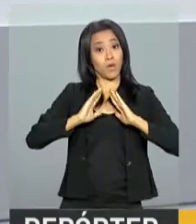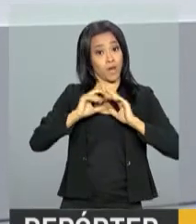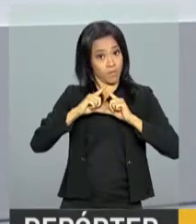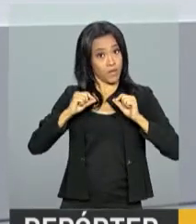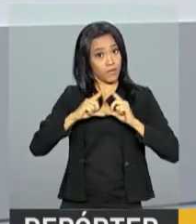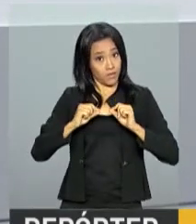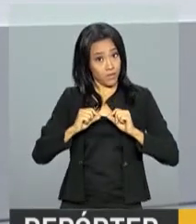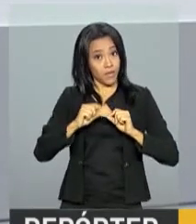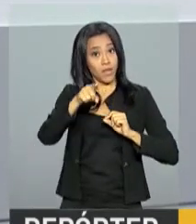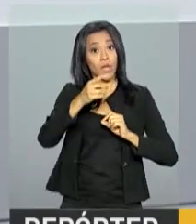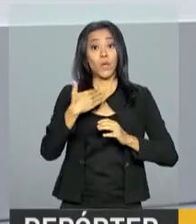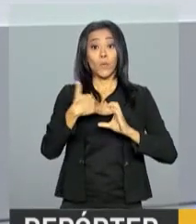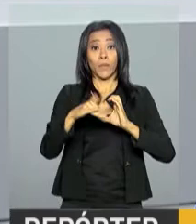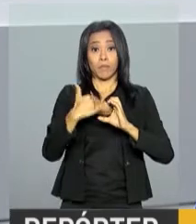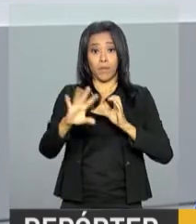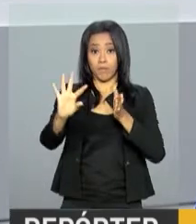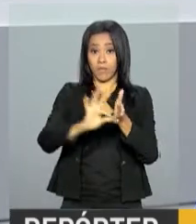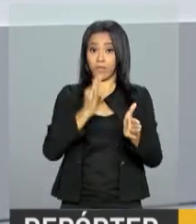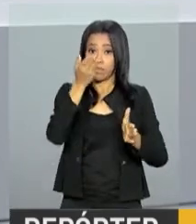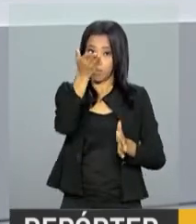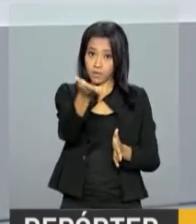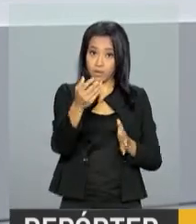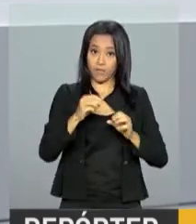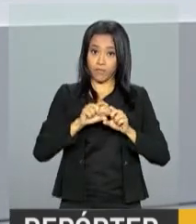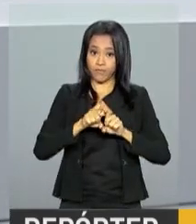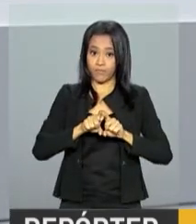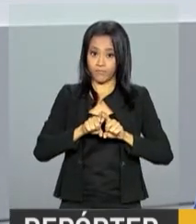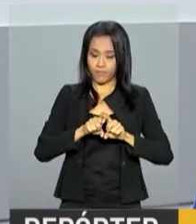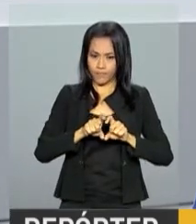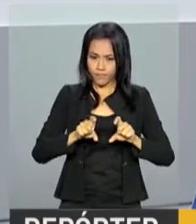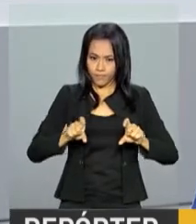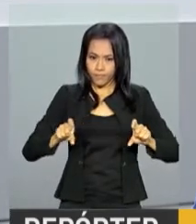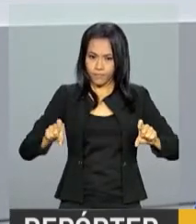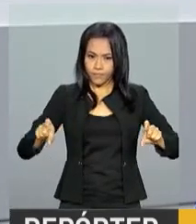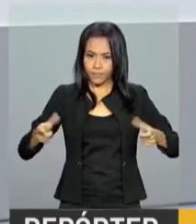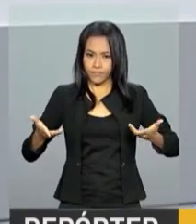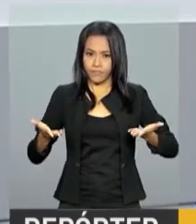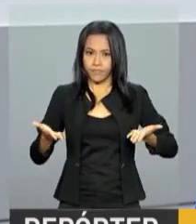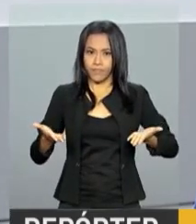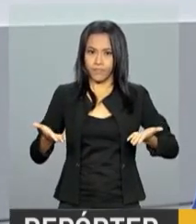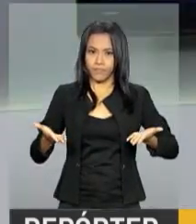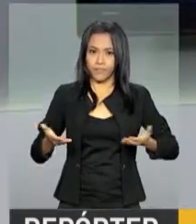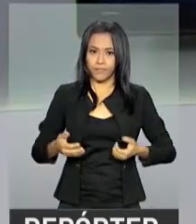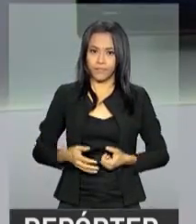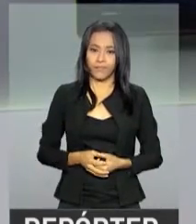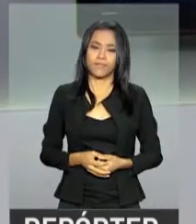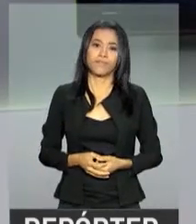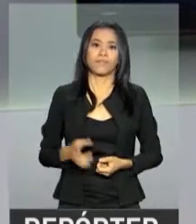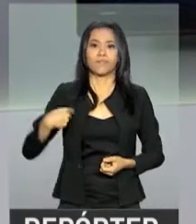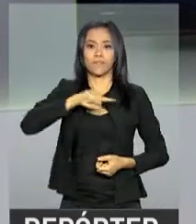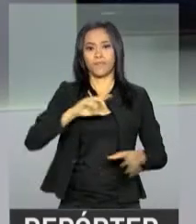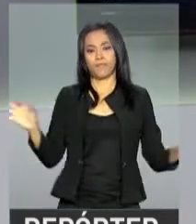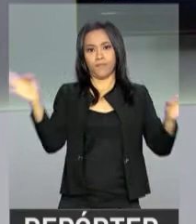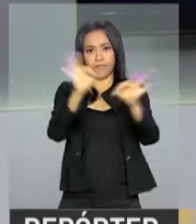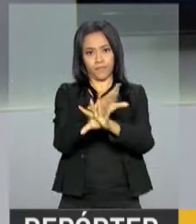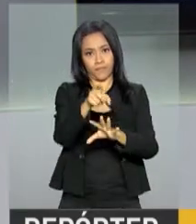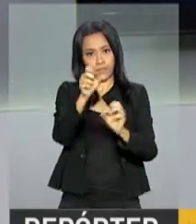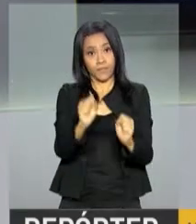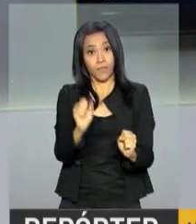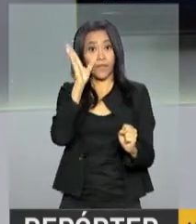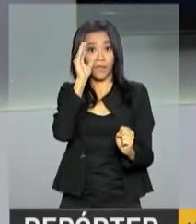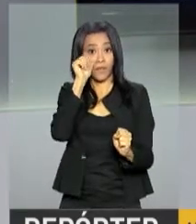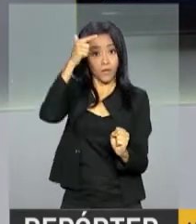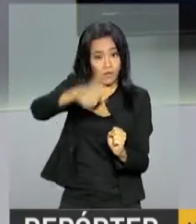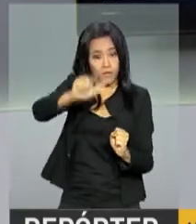o e mail para inscrição é o projeto mobilada arroba gmail.com nós ficamos por aqui você pode